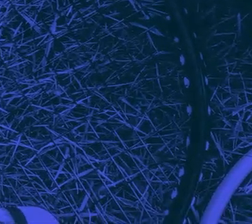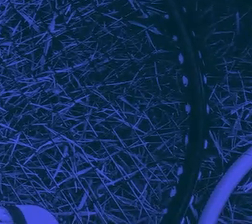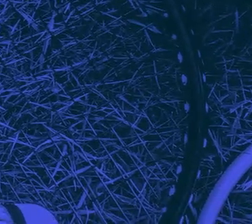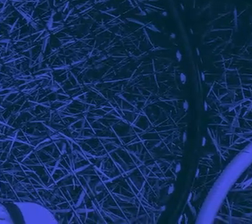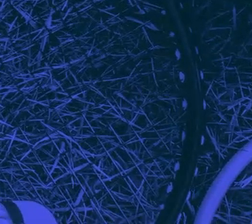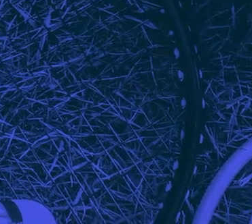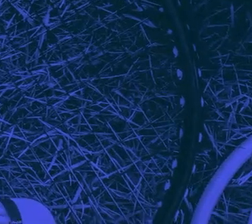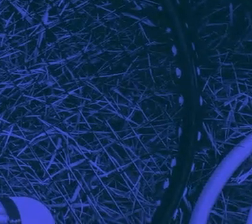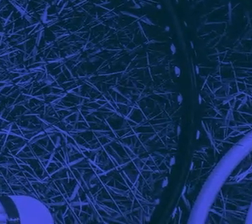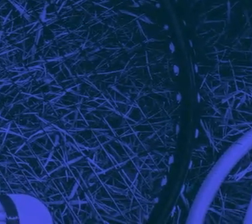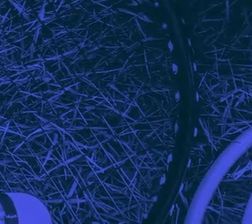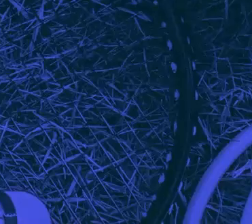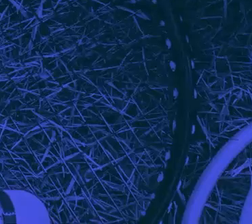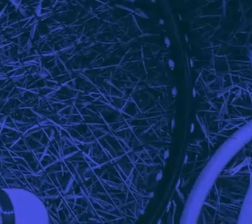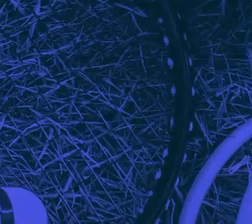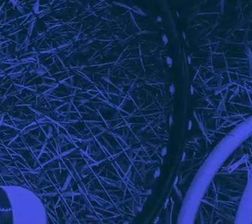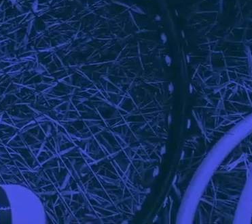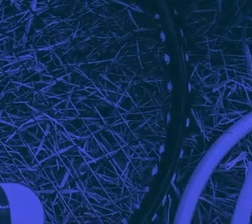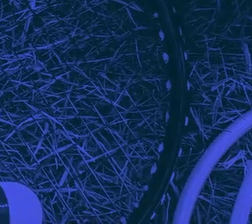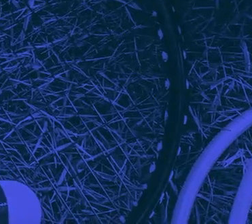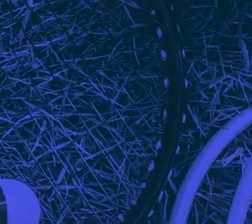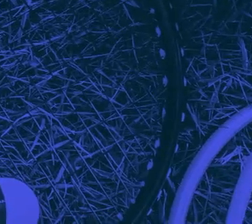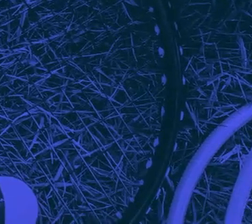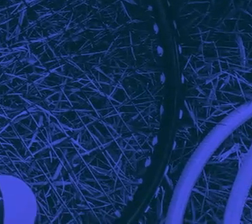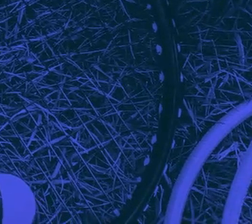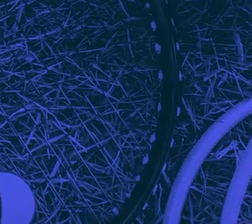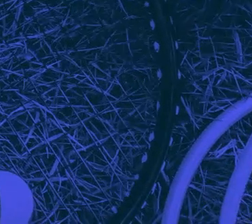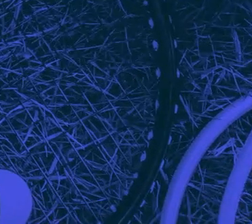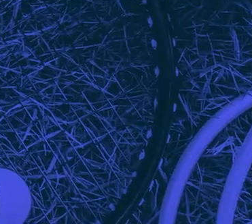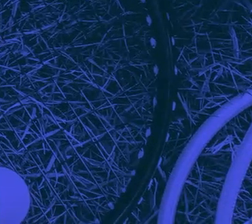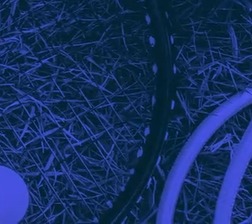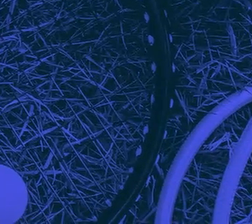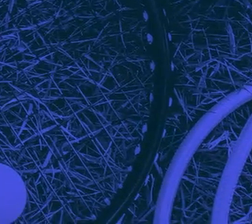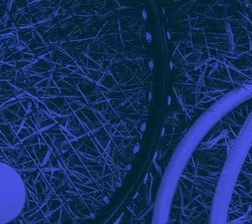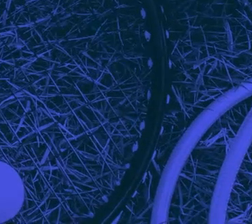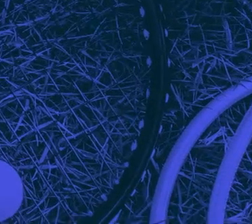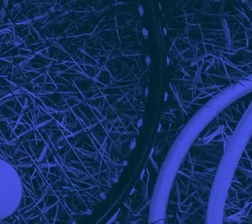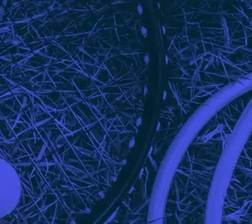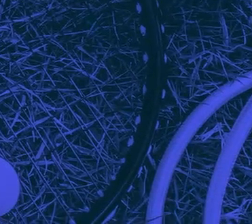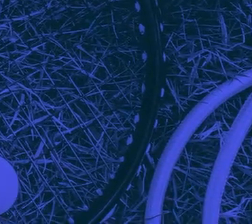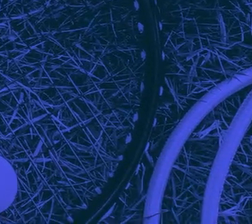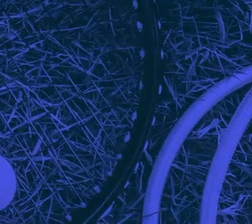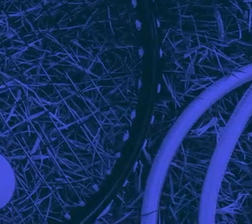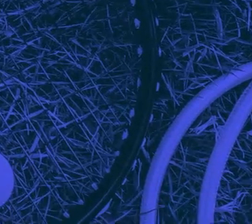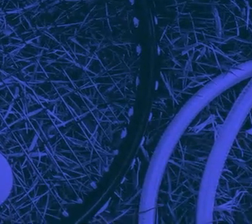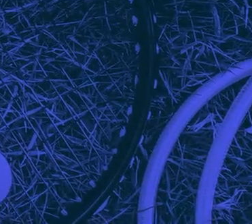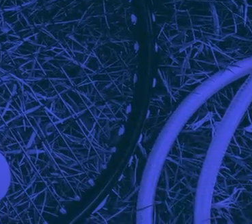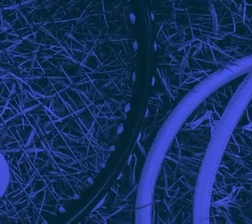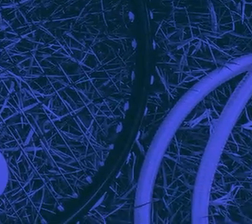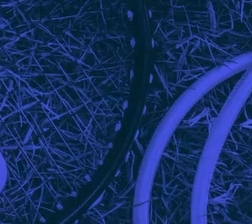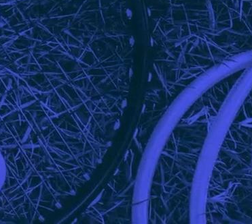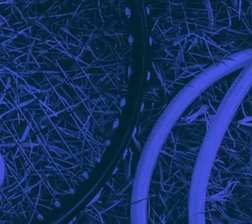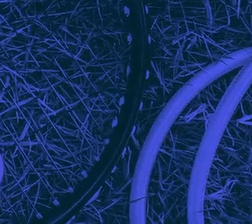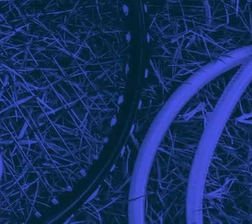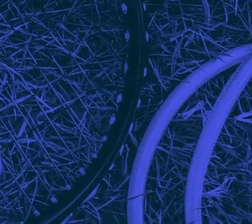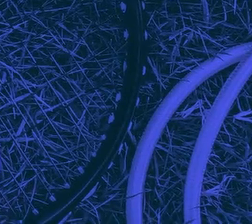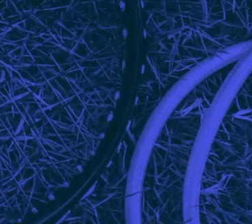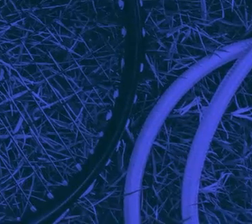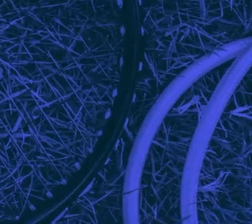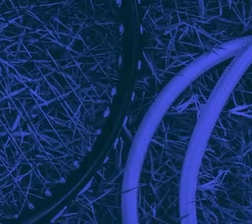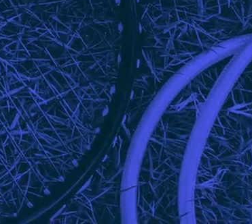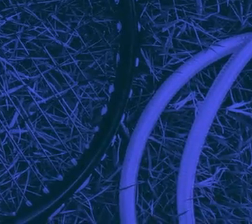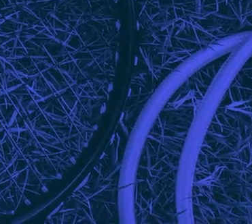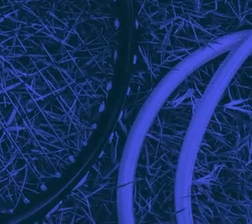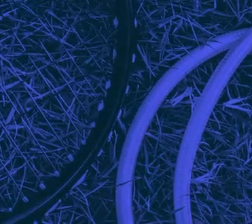e desenvolveram os requisitos quanto à formalização do Conselho Municipal de Esporte recebem o selo ouro. Selo